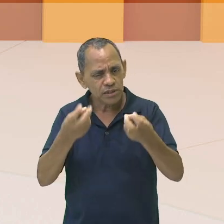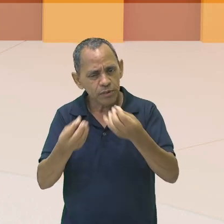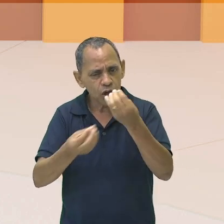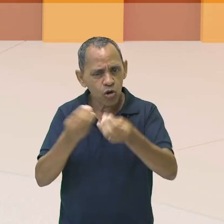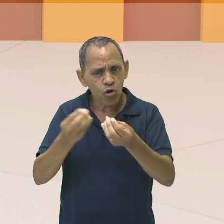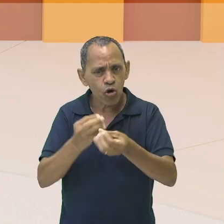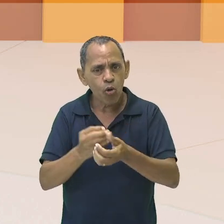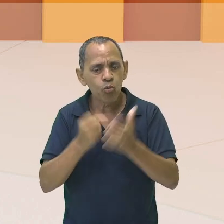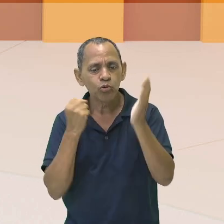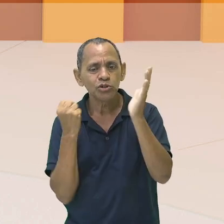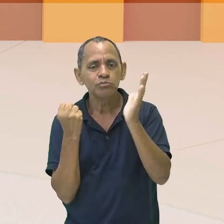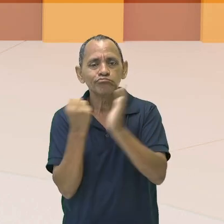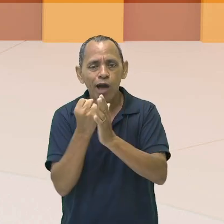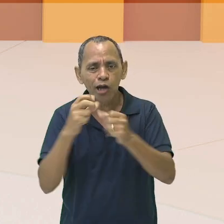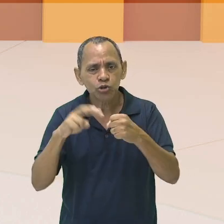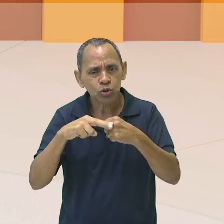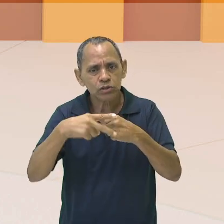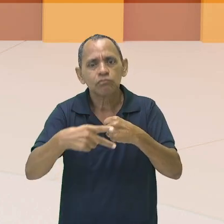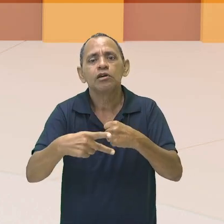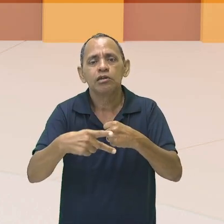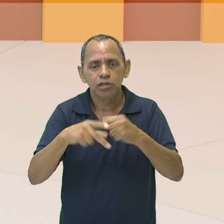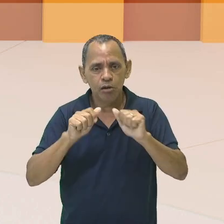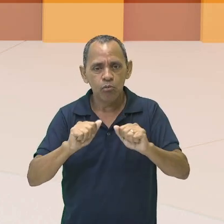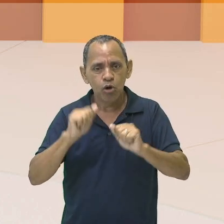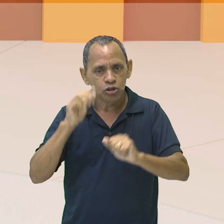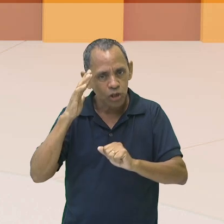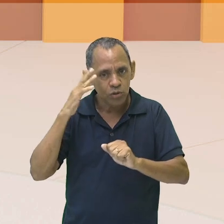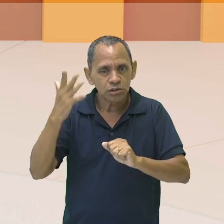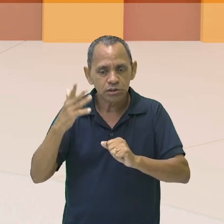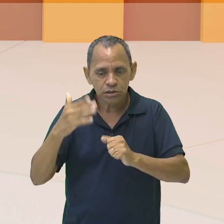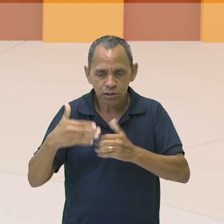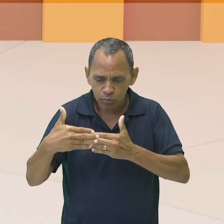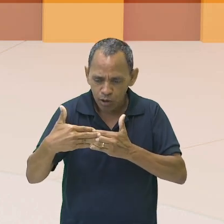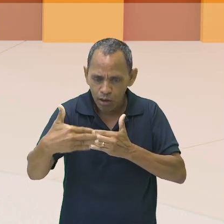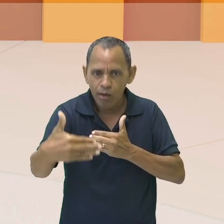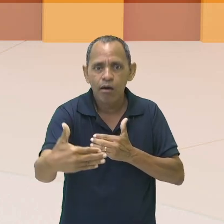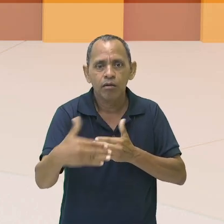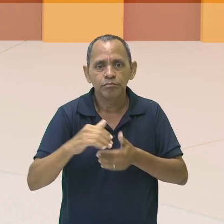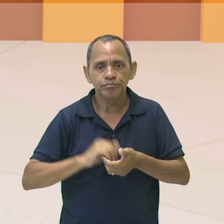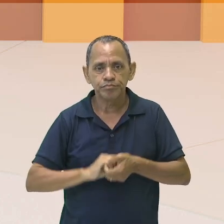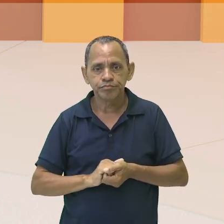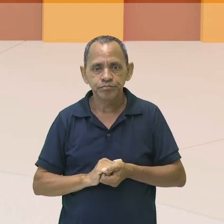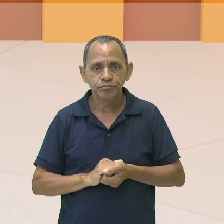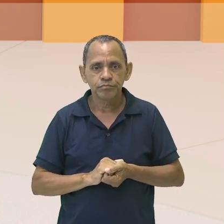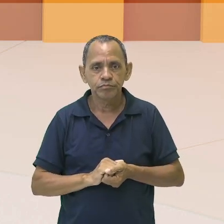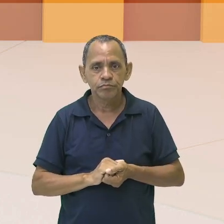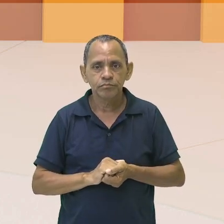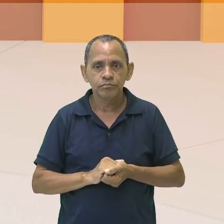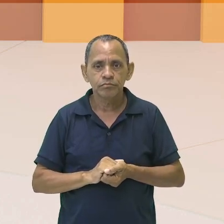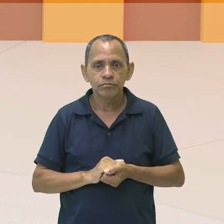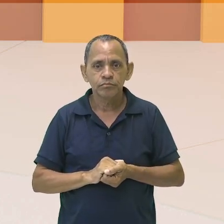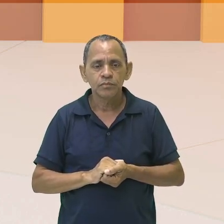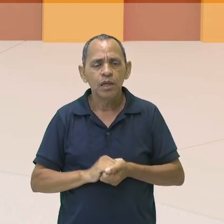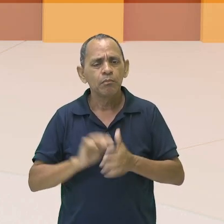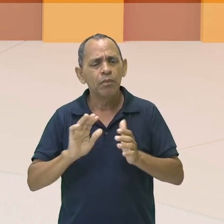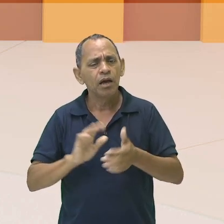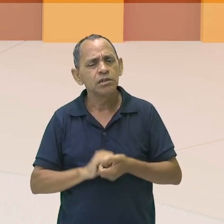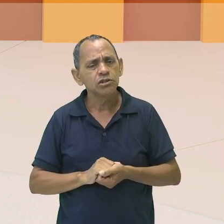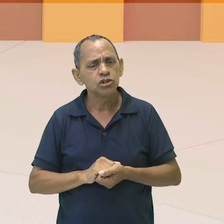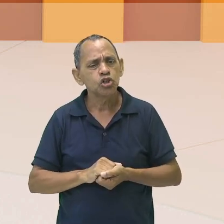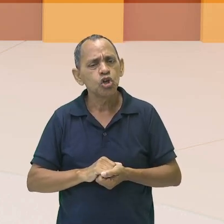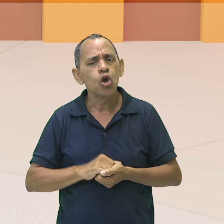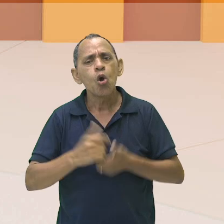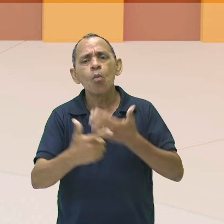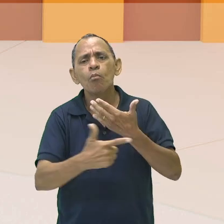se dar, quais são as consequências, desse impacto ao longo do tempo, certo? Bem, e professor, qual o papel ali do